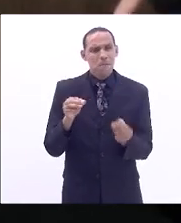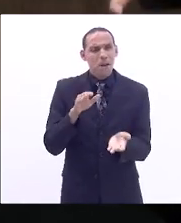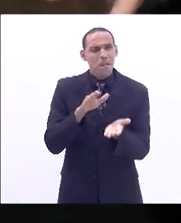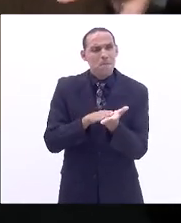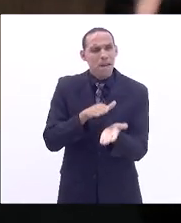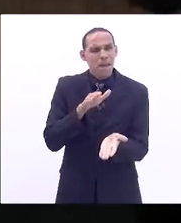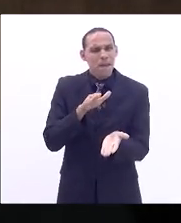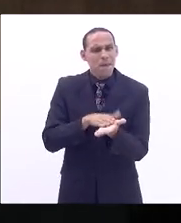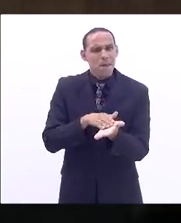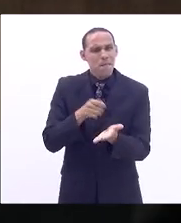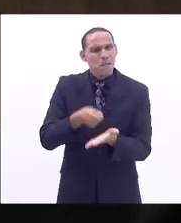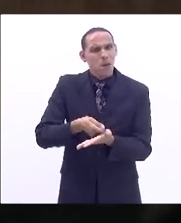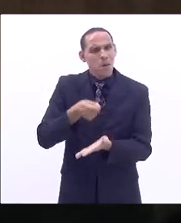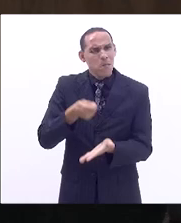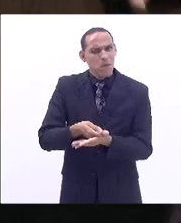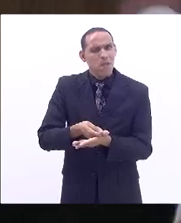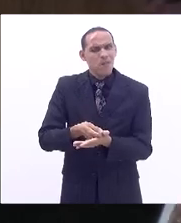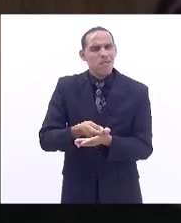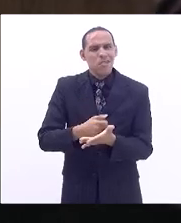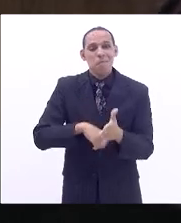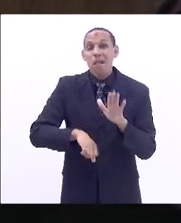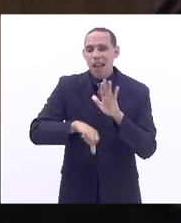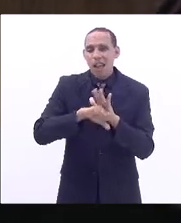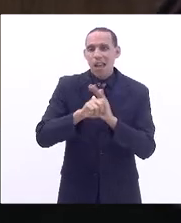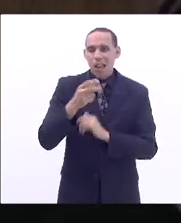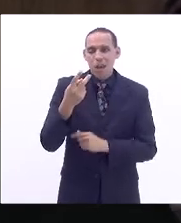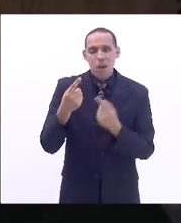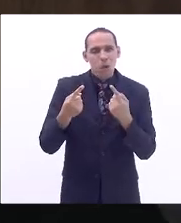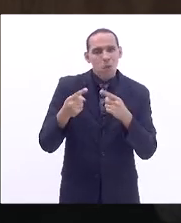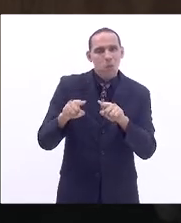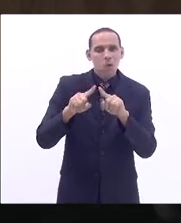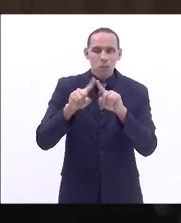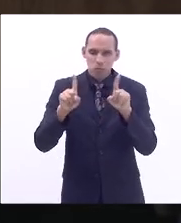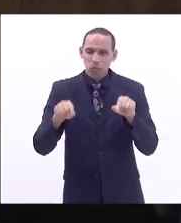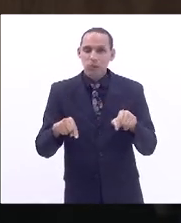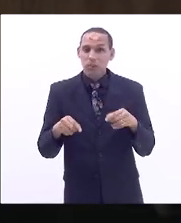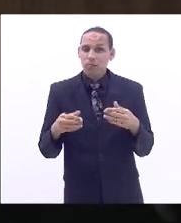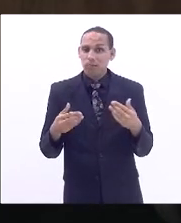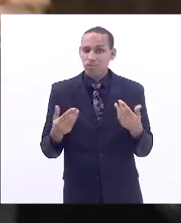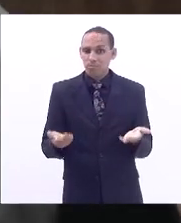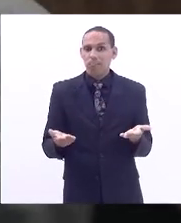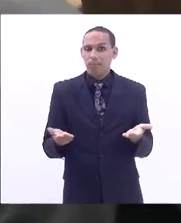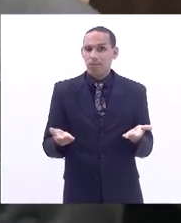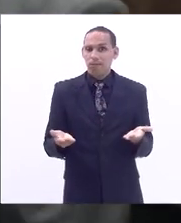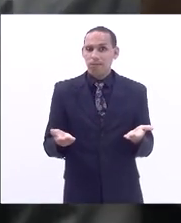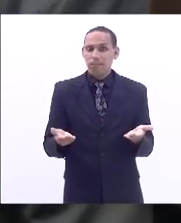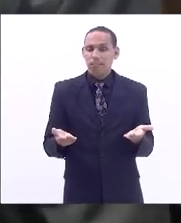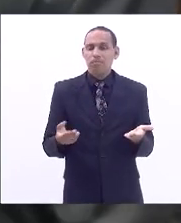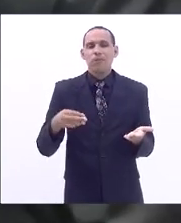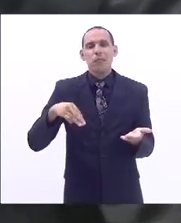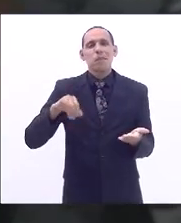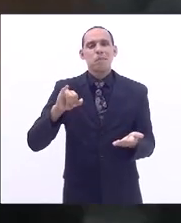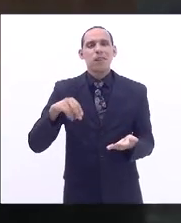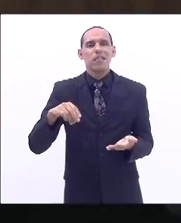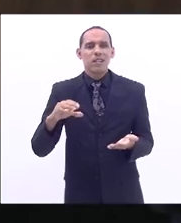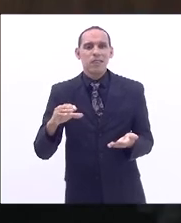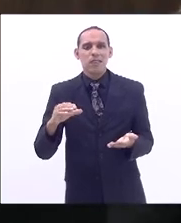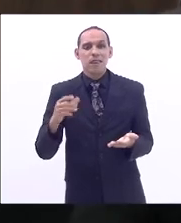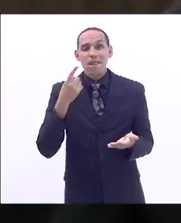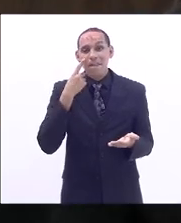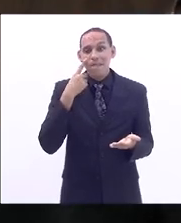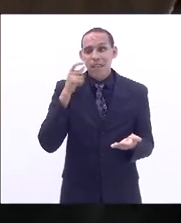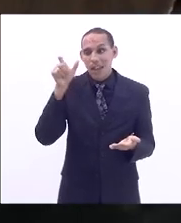pena ao servidor da é e foi que aí nesse sentido o deputado mim que o servidor